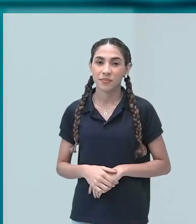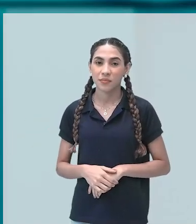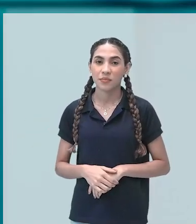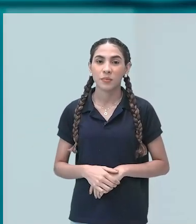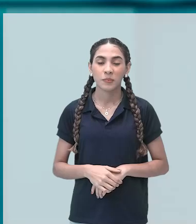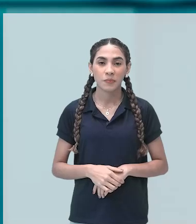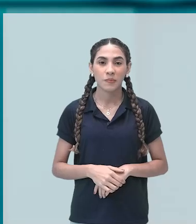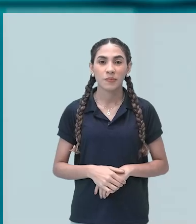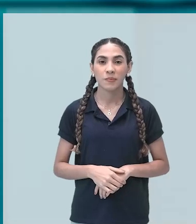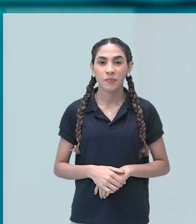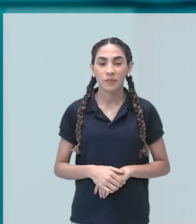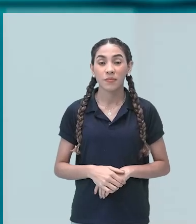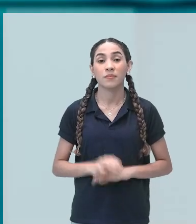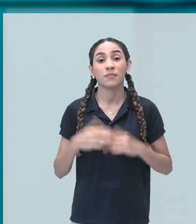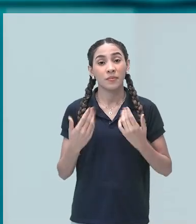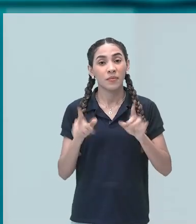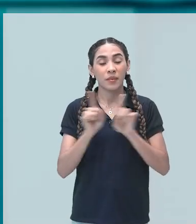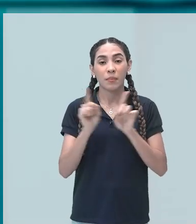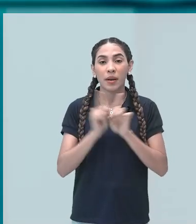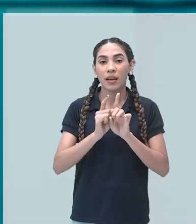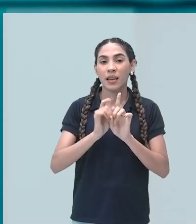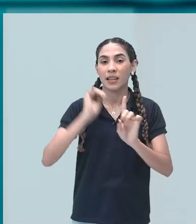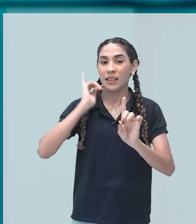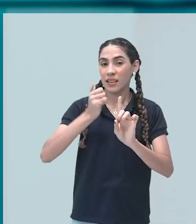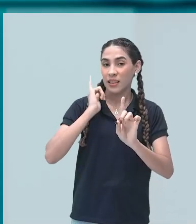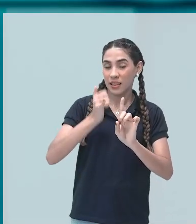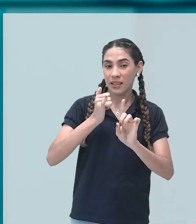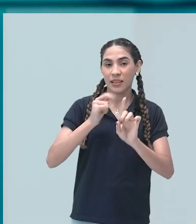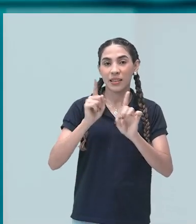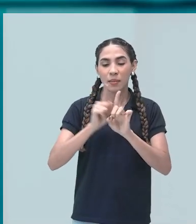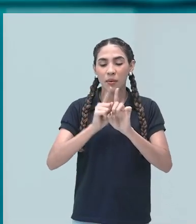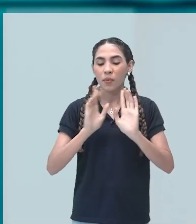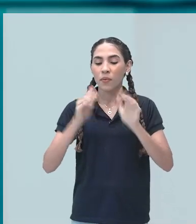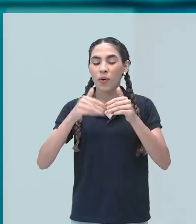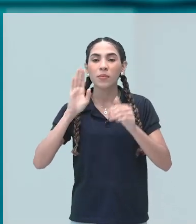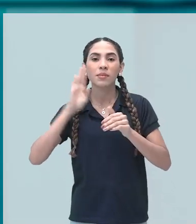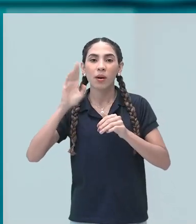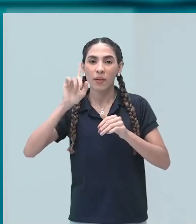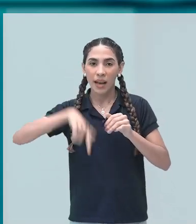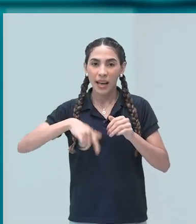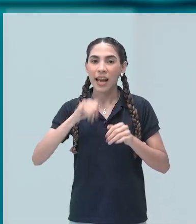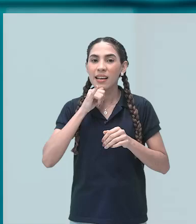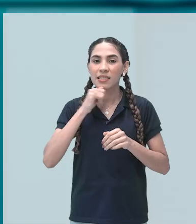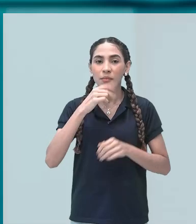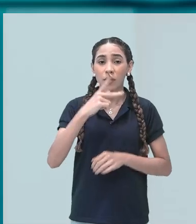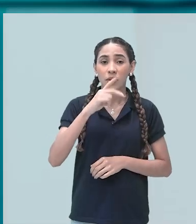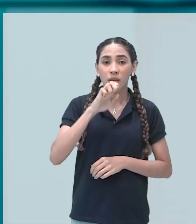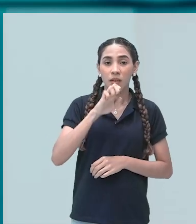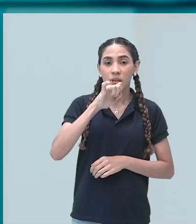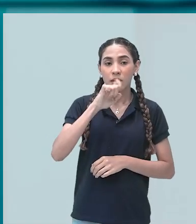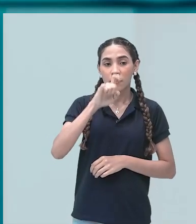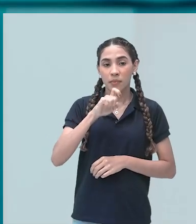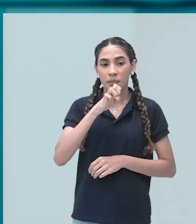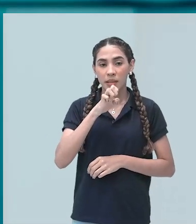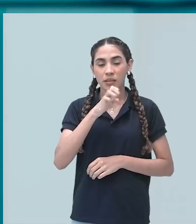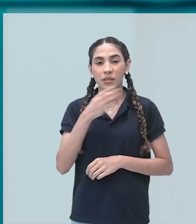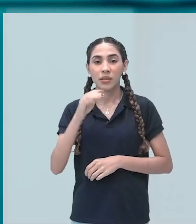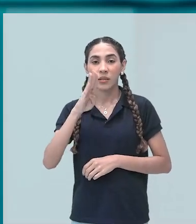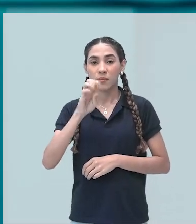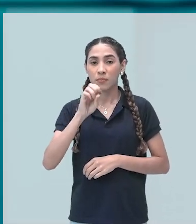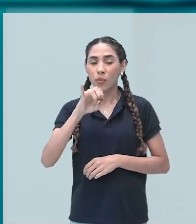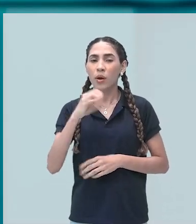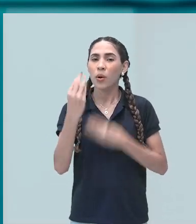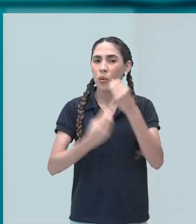está inserido, né? E essa lenda aí que o foco principal é a questão do peixe-boi, de como surgiu de acordo com